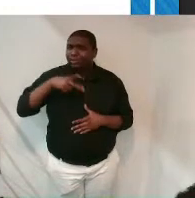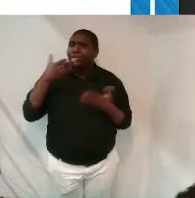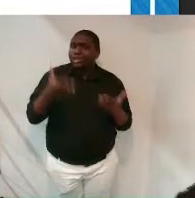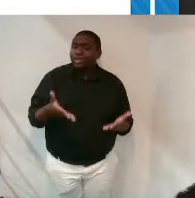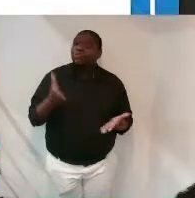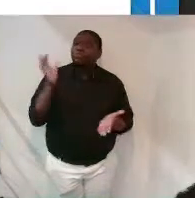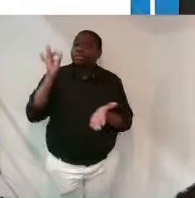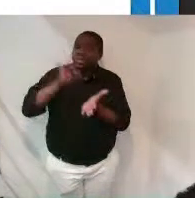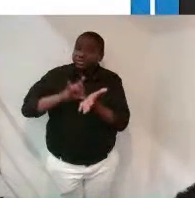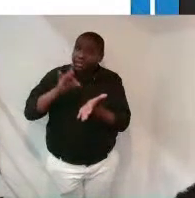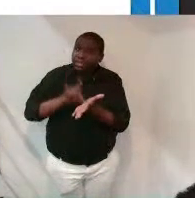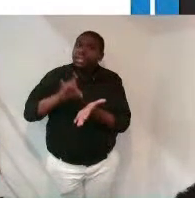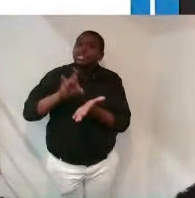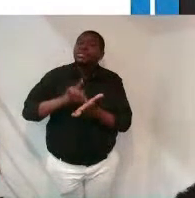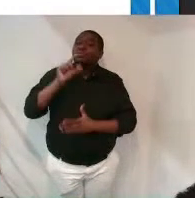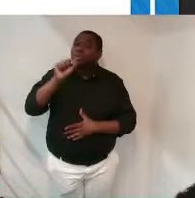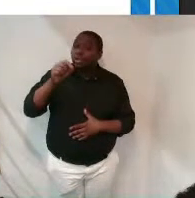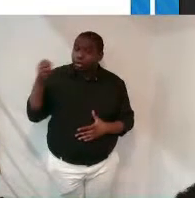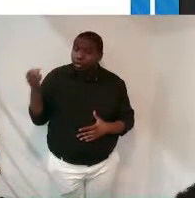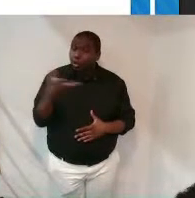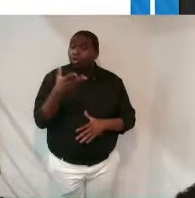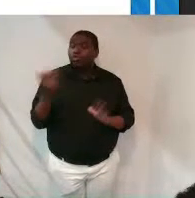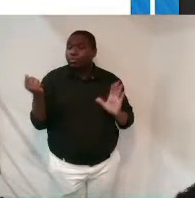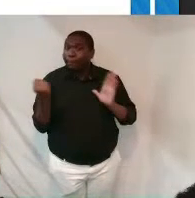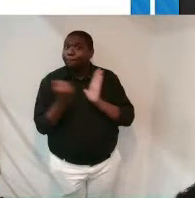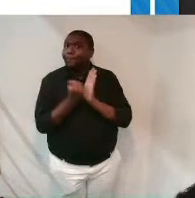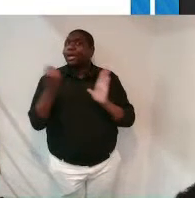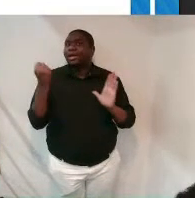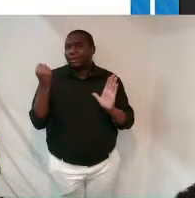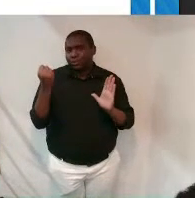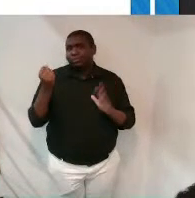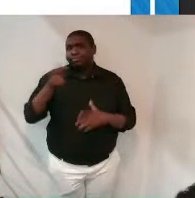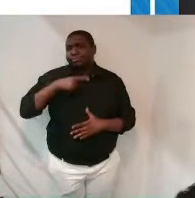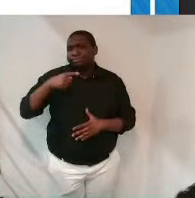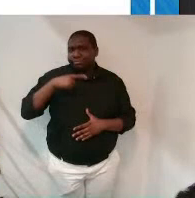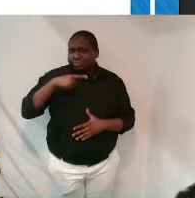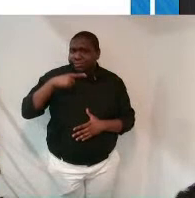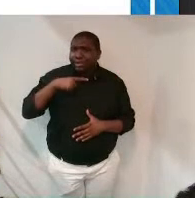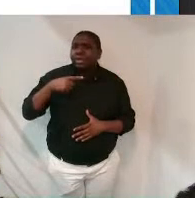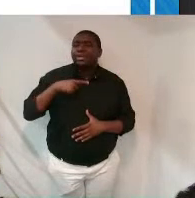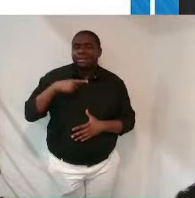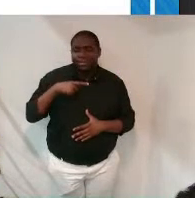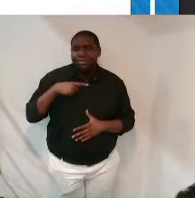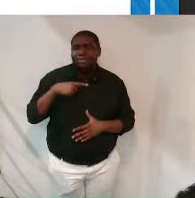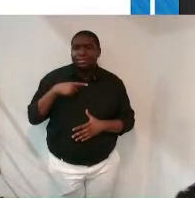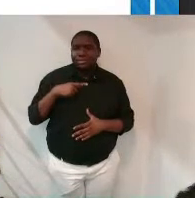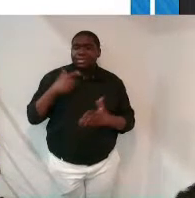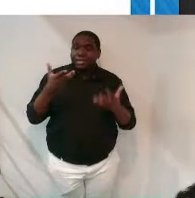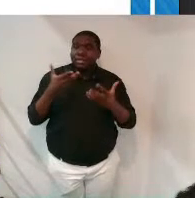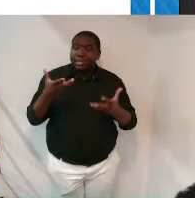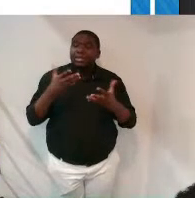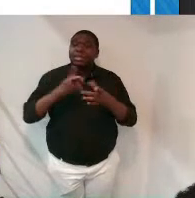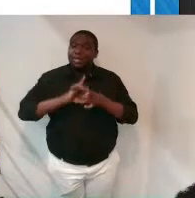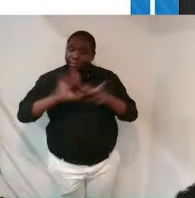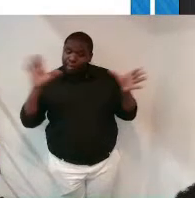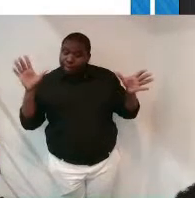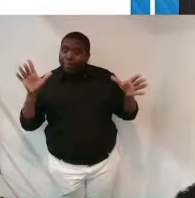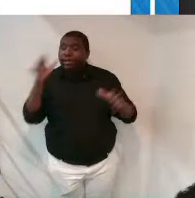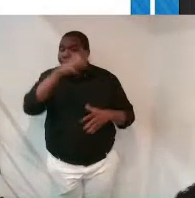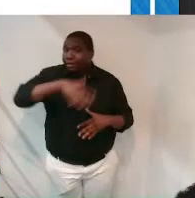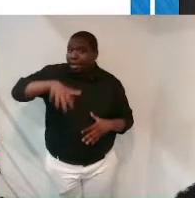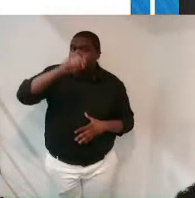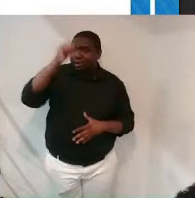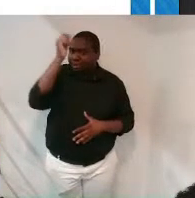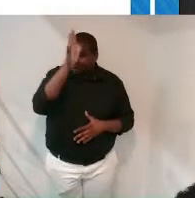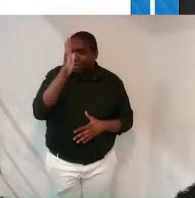isso que esse novo marco passa a prever e a permitir no âmbito do cenário